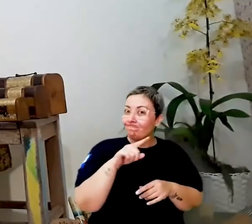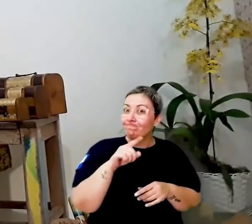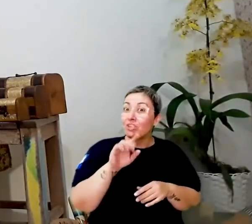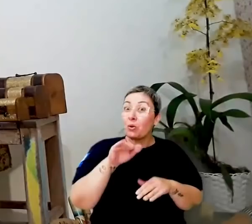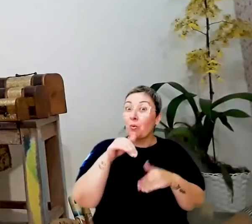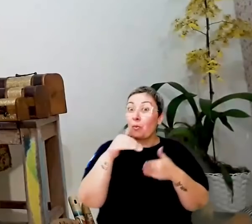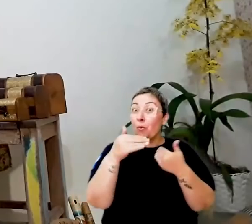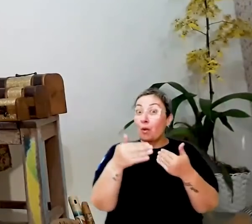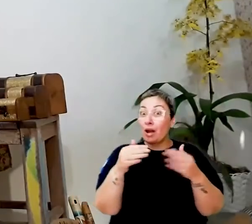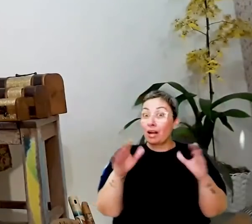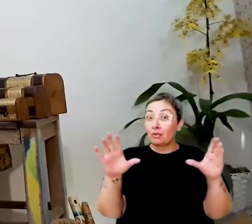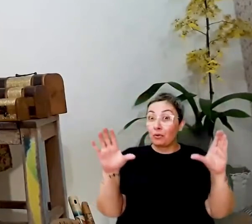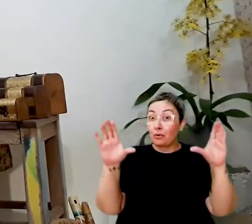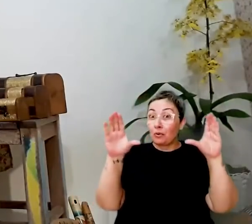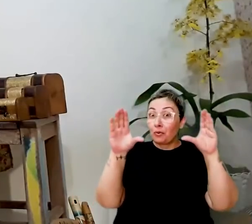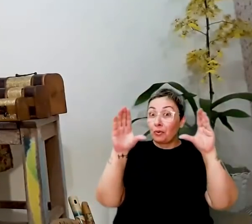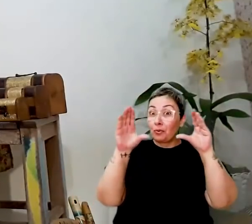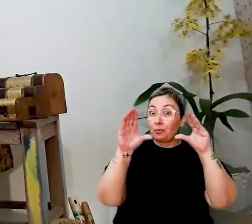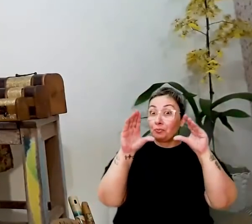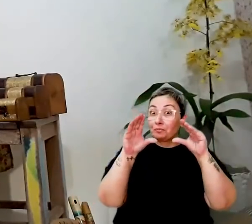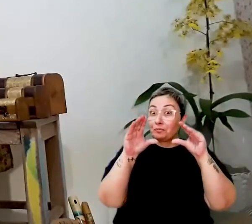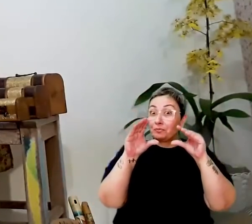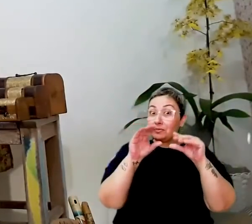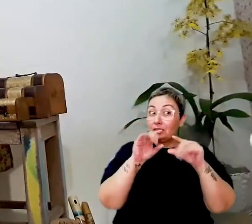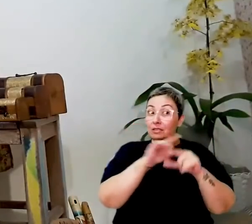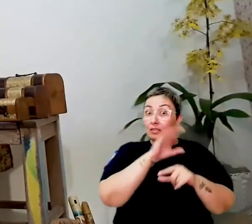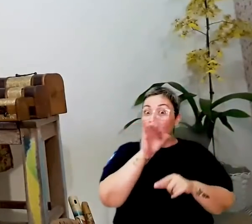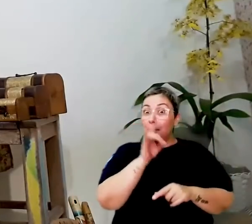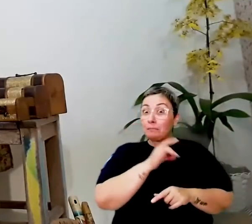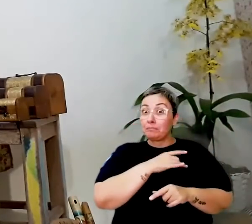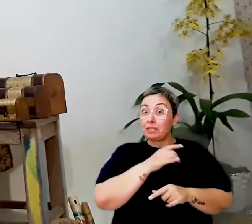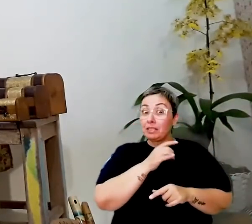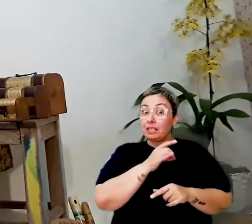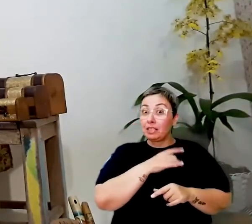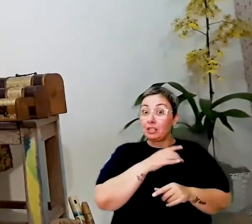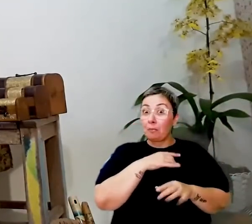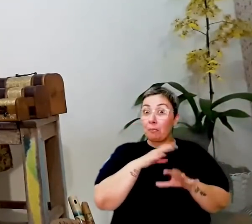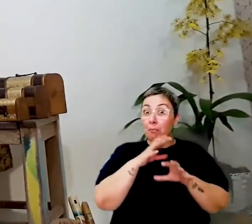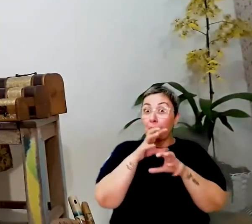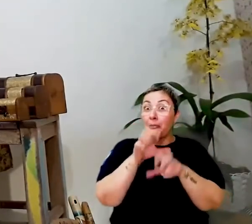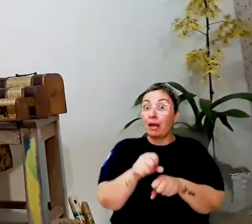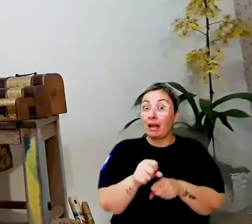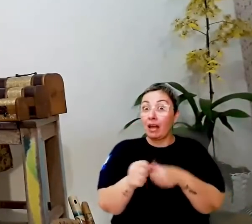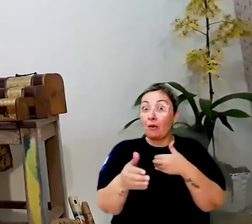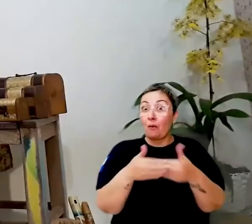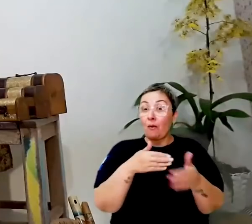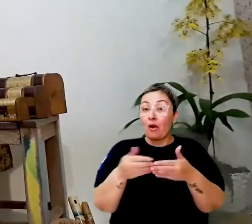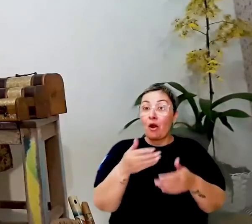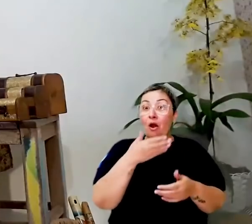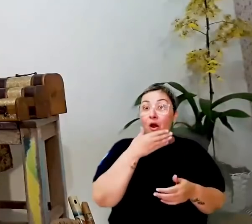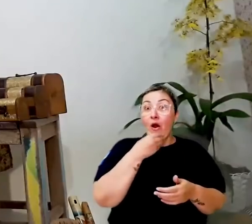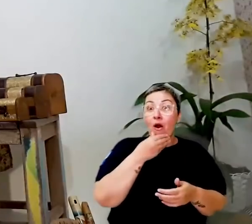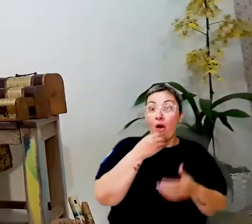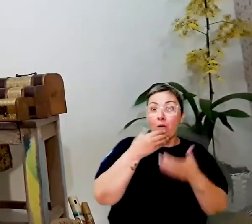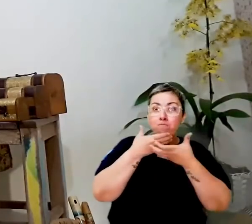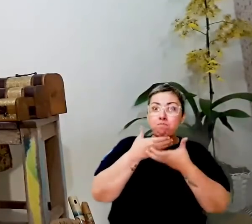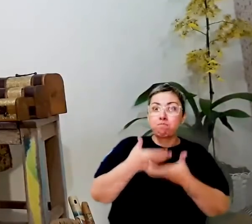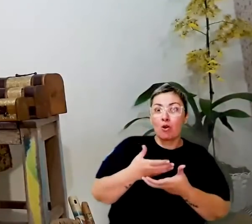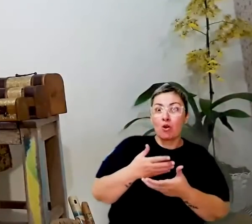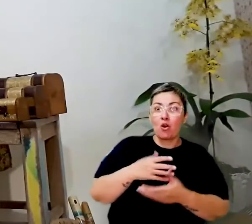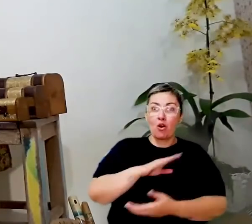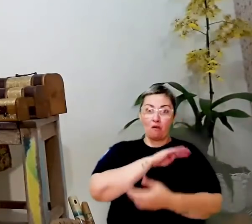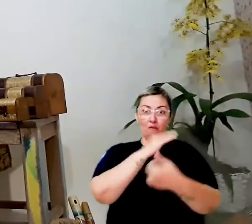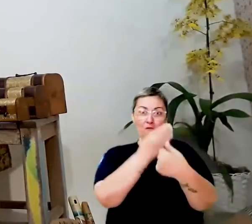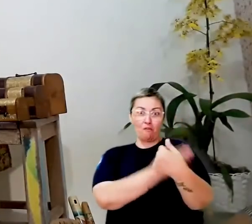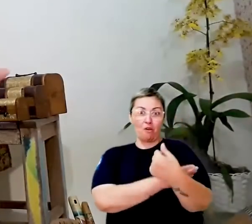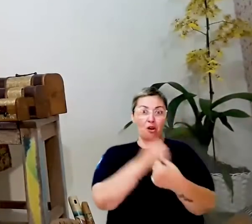Quando a noite chega, o medo do escuro pode agarrar qualquer um. Homem de barba, moço alto, forte, mulher